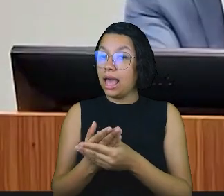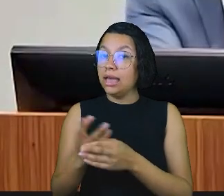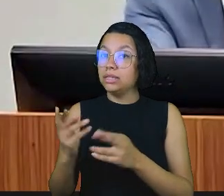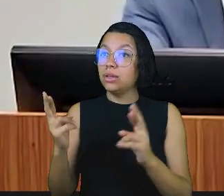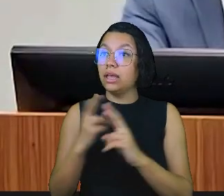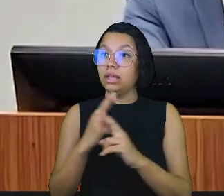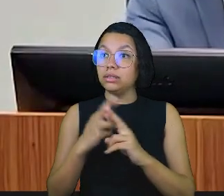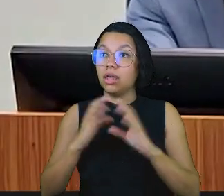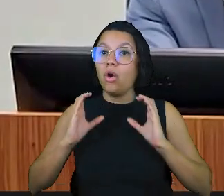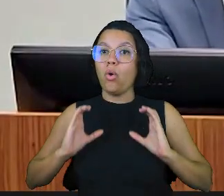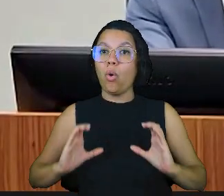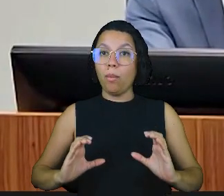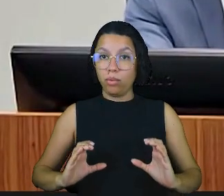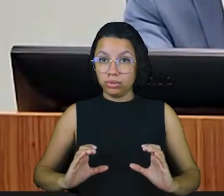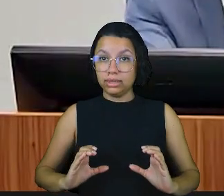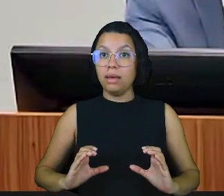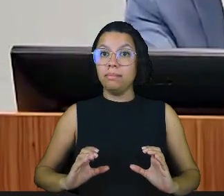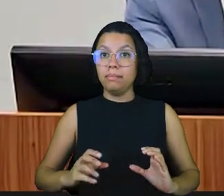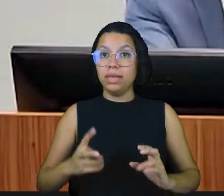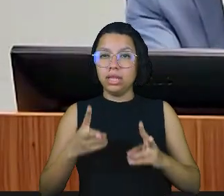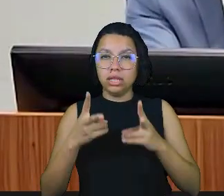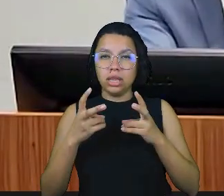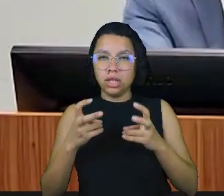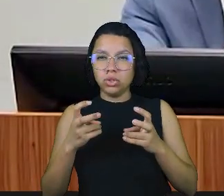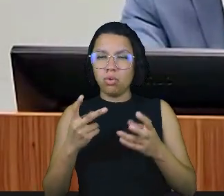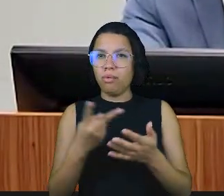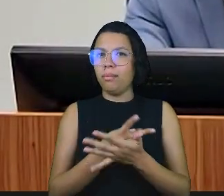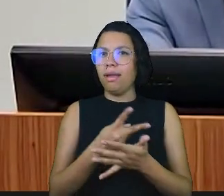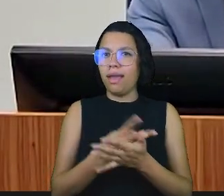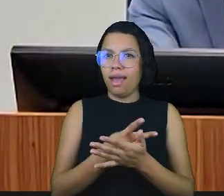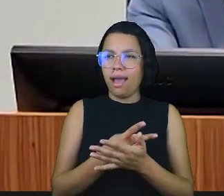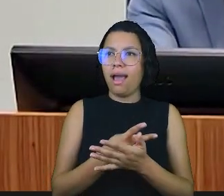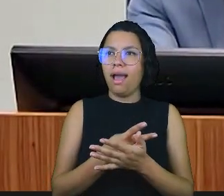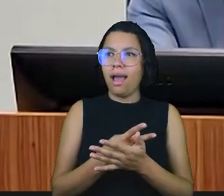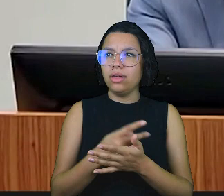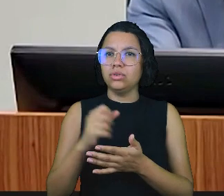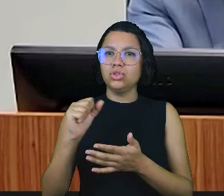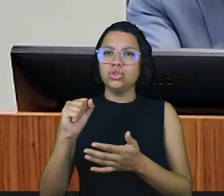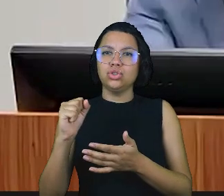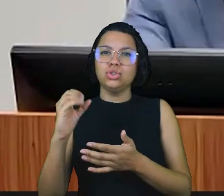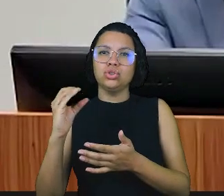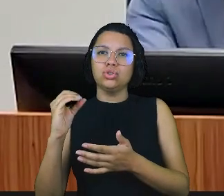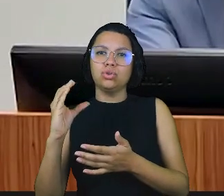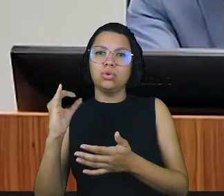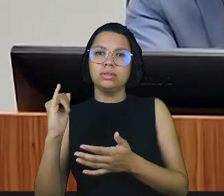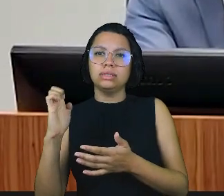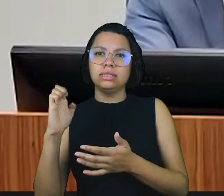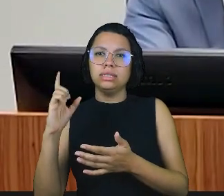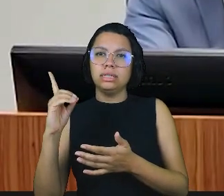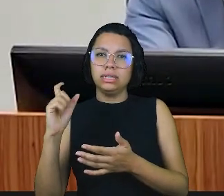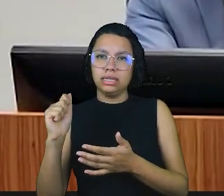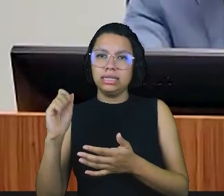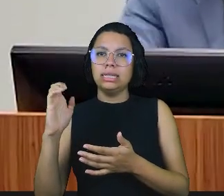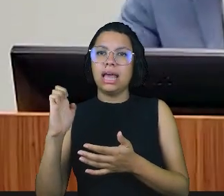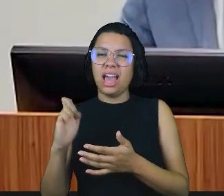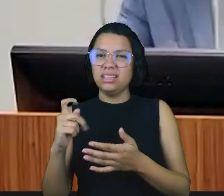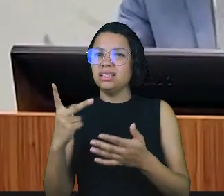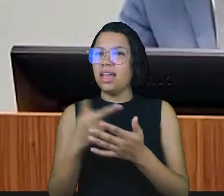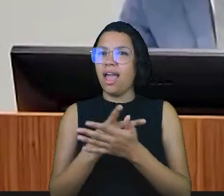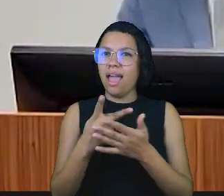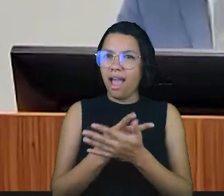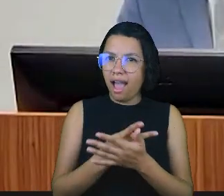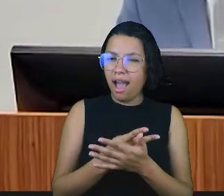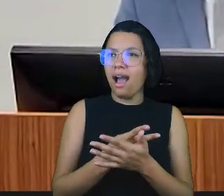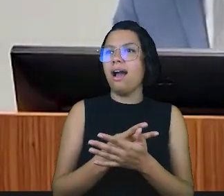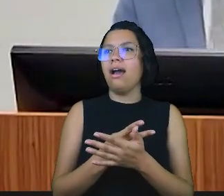ilícito, societariamente ilícito, comportamento que envolvem simulação, que envolvem fraude e